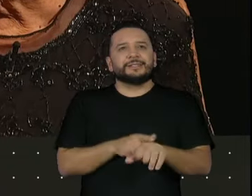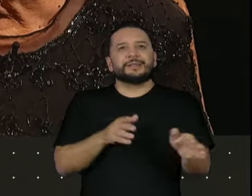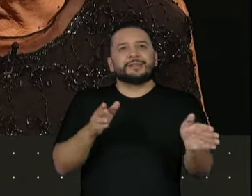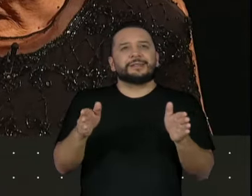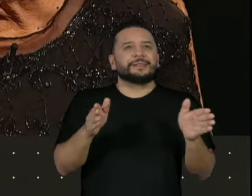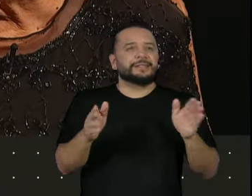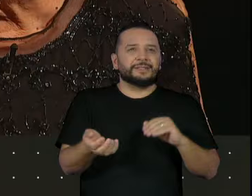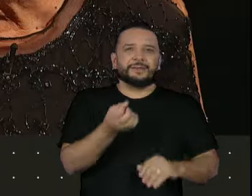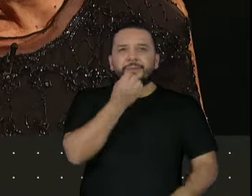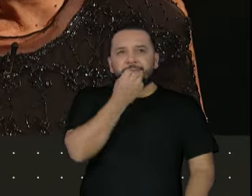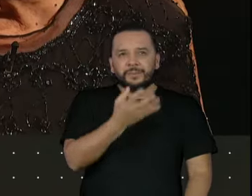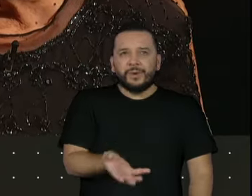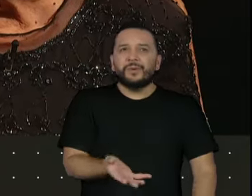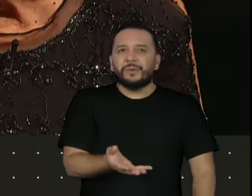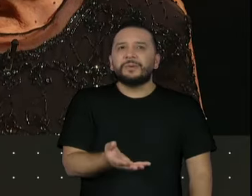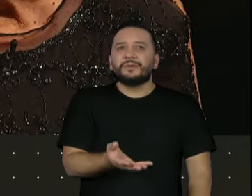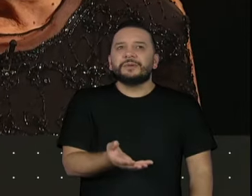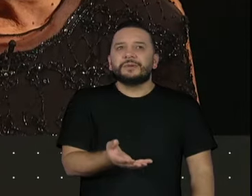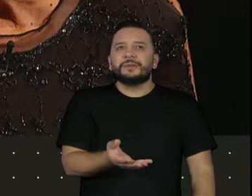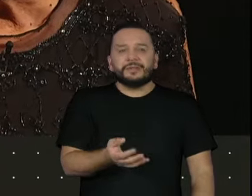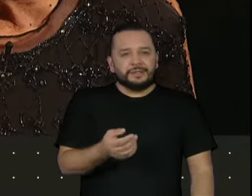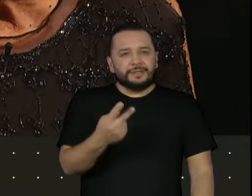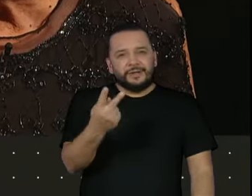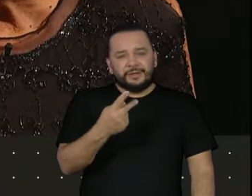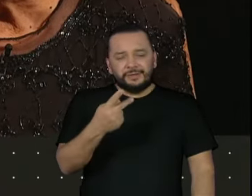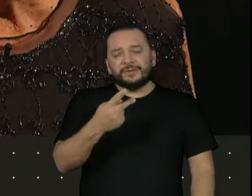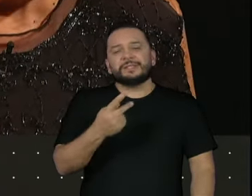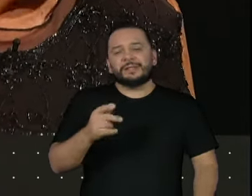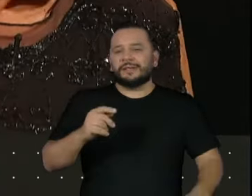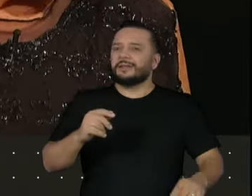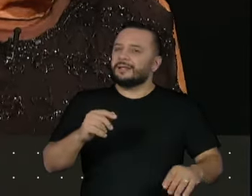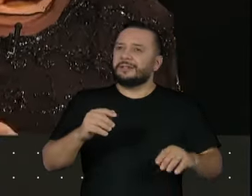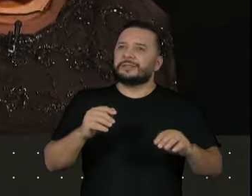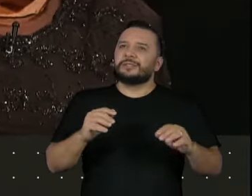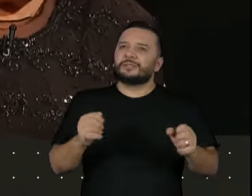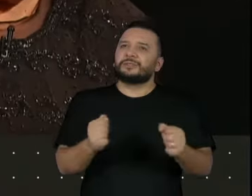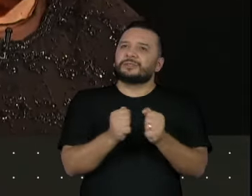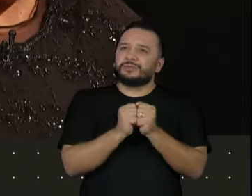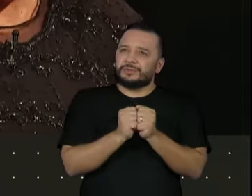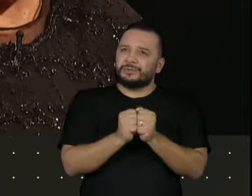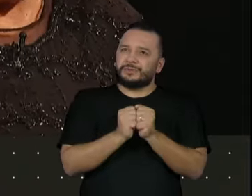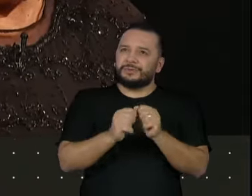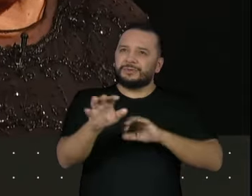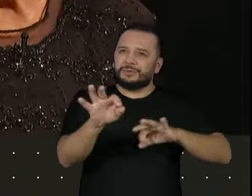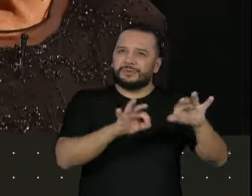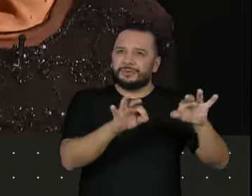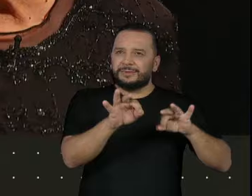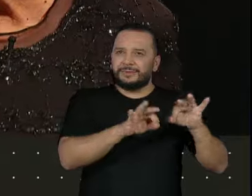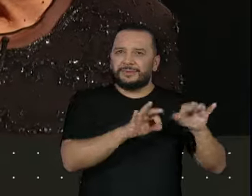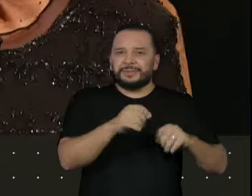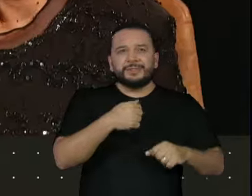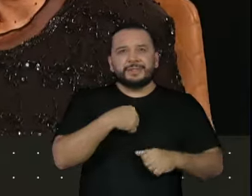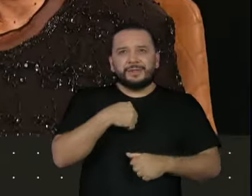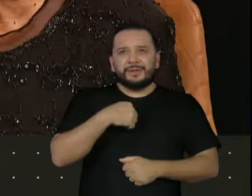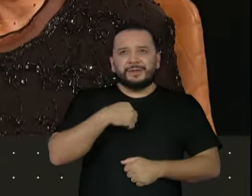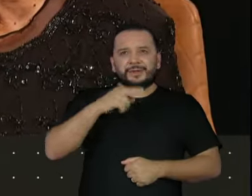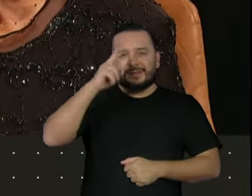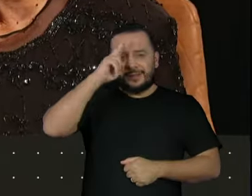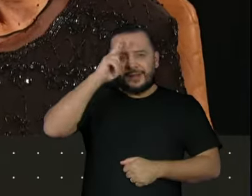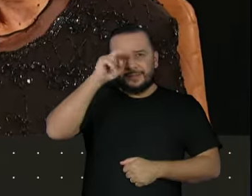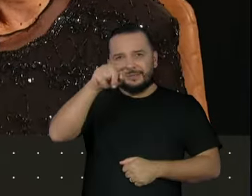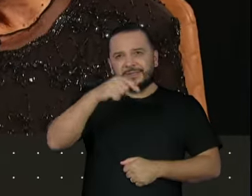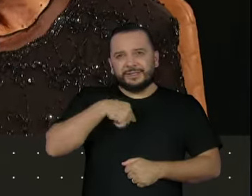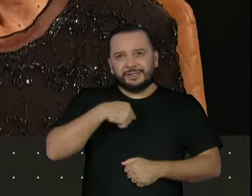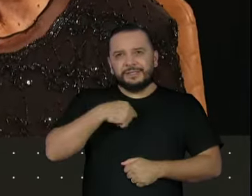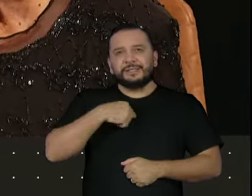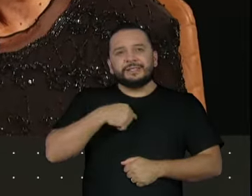em que nós produzíamos programas juntos. E eu lembro que cheguei a botar você sentada num